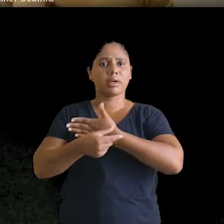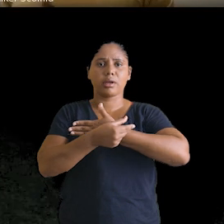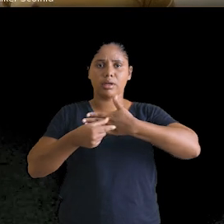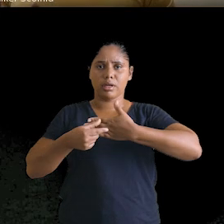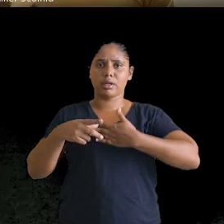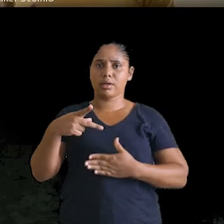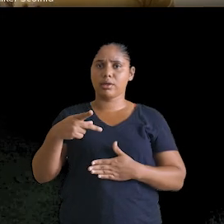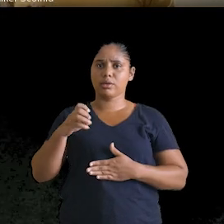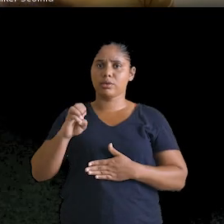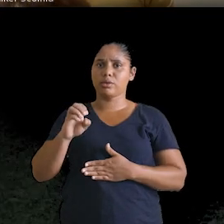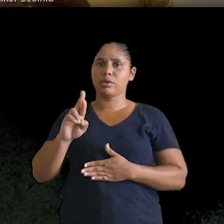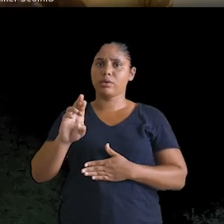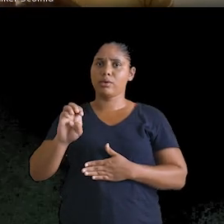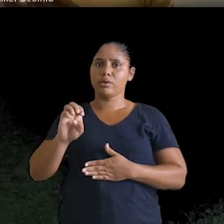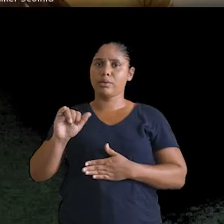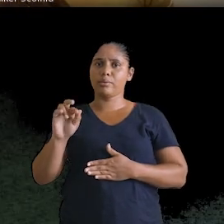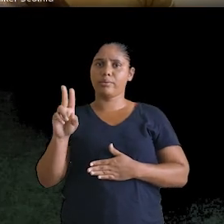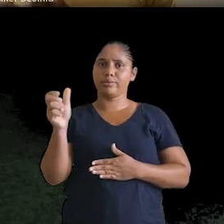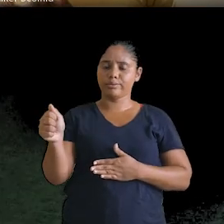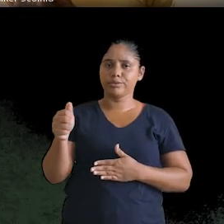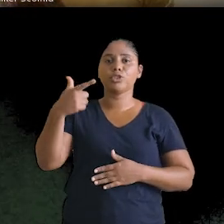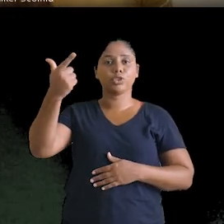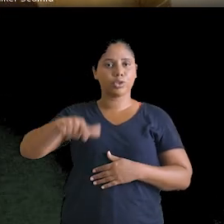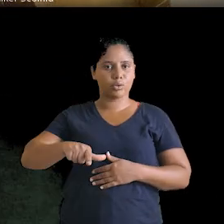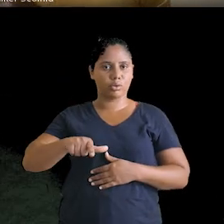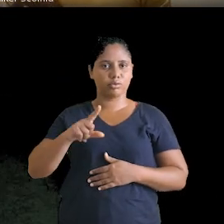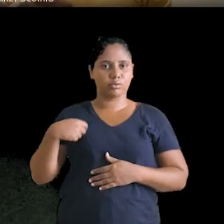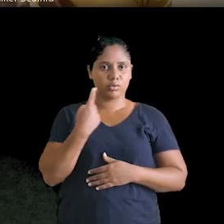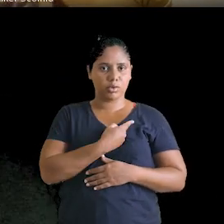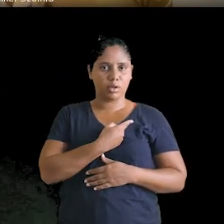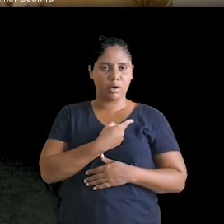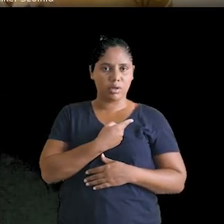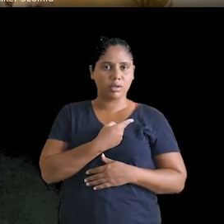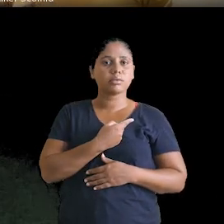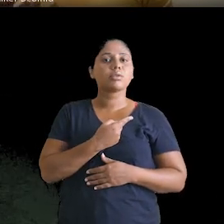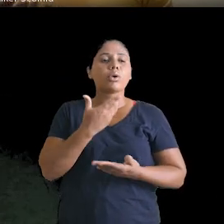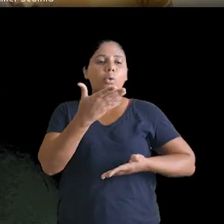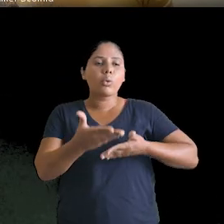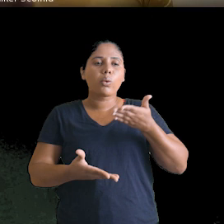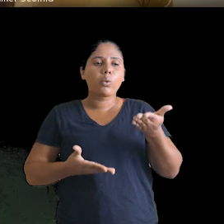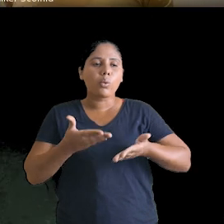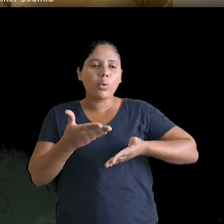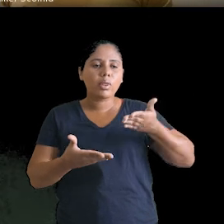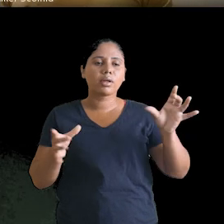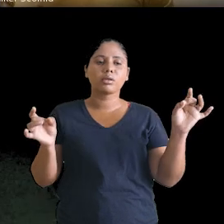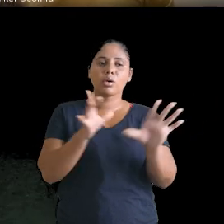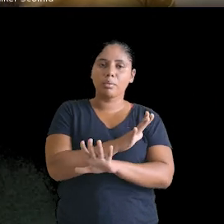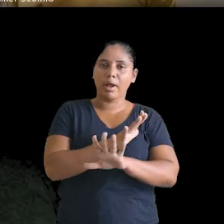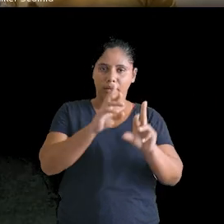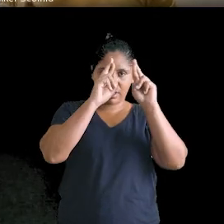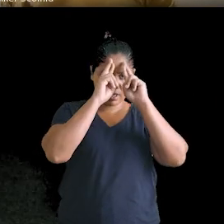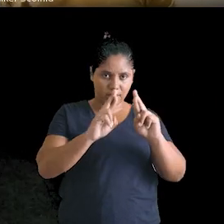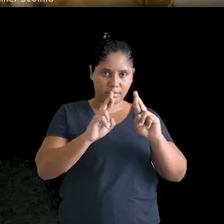Volto a repetir que a gente deve tratar, fazer o cuidado de forma integral, considerando as particularidades, ou seja,